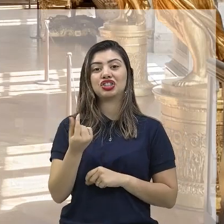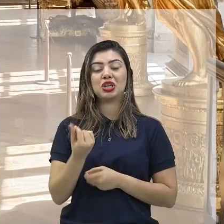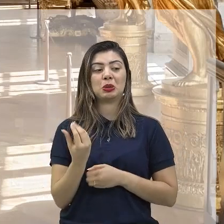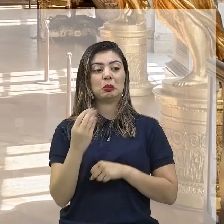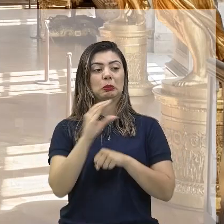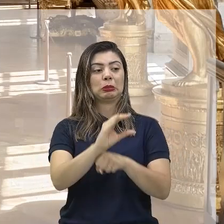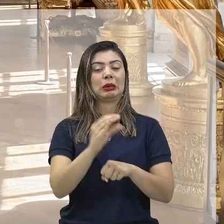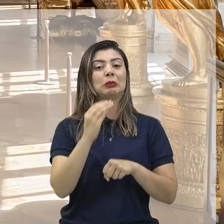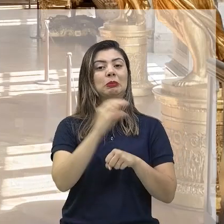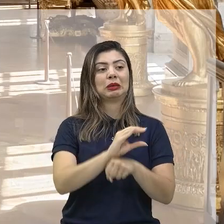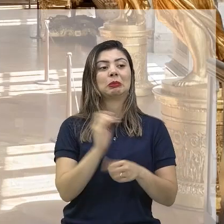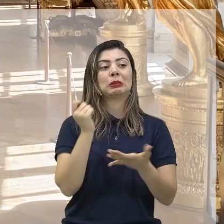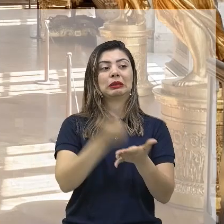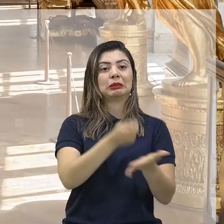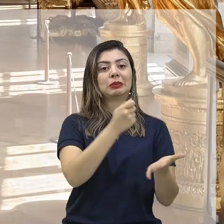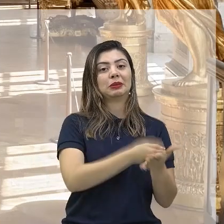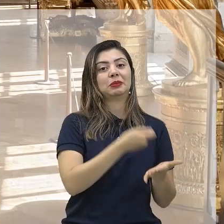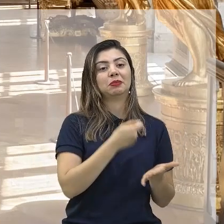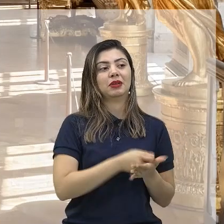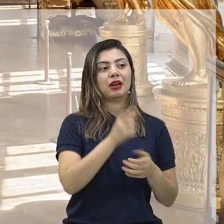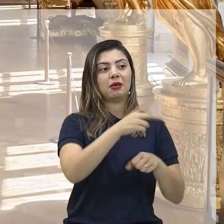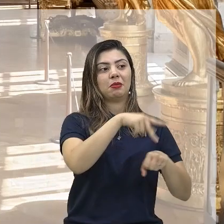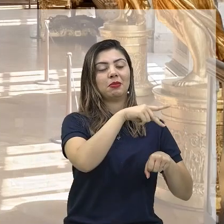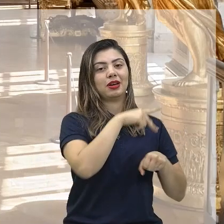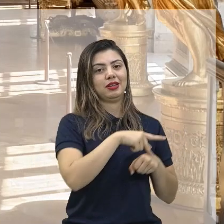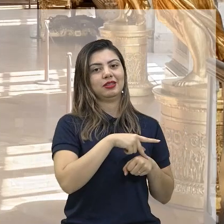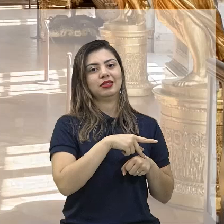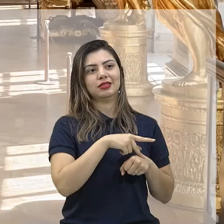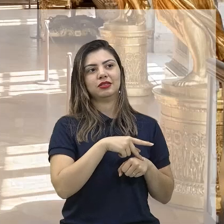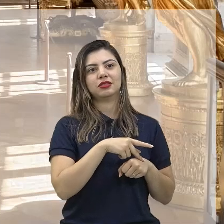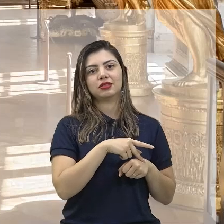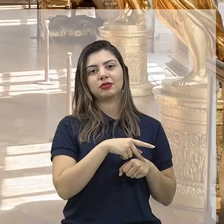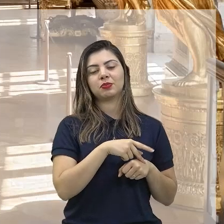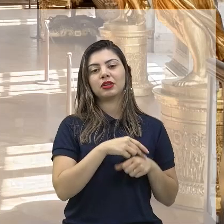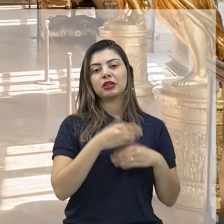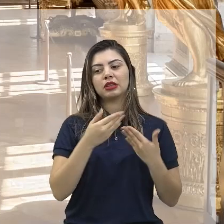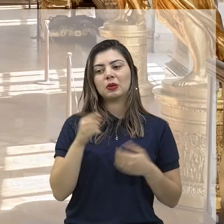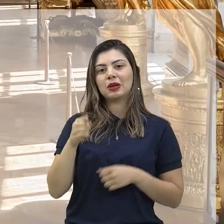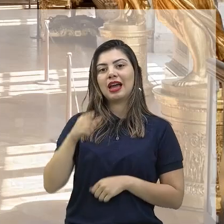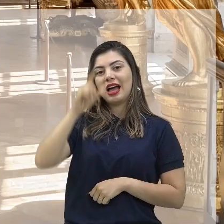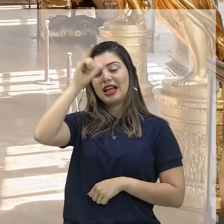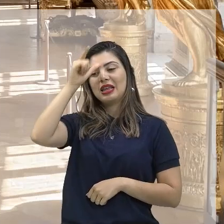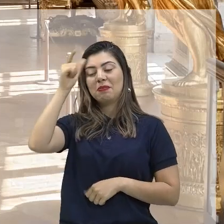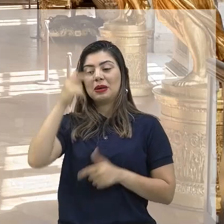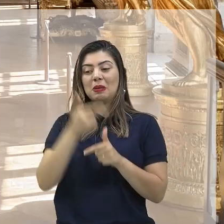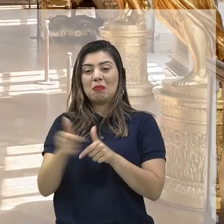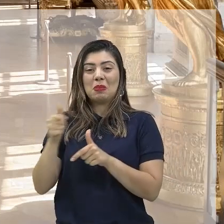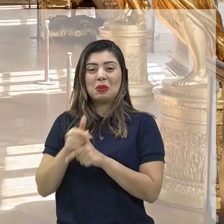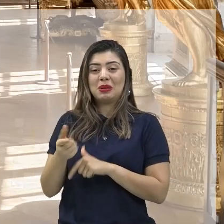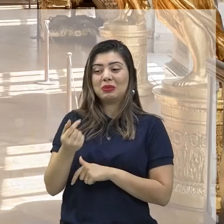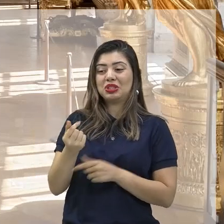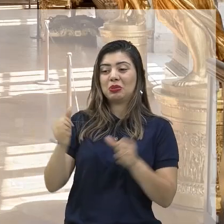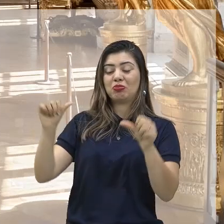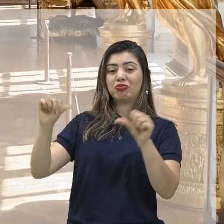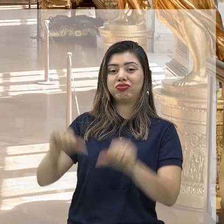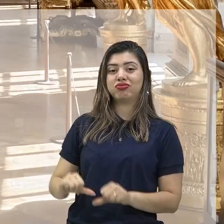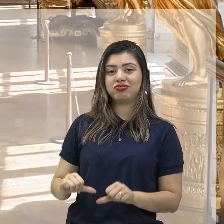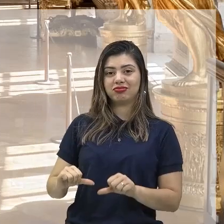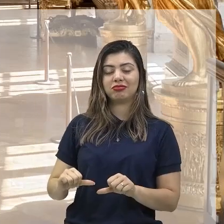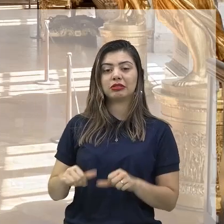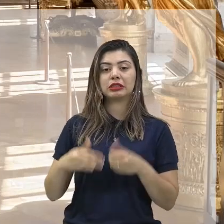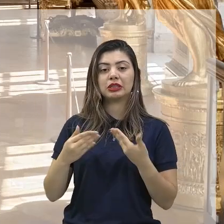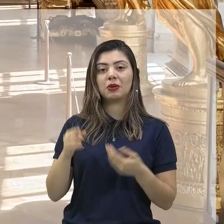aos países vencedores, o que causou uma grave crise econômica no país. A Alemanha também perdeu